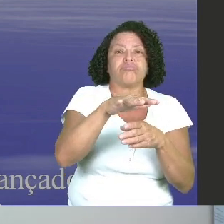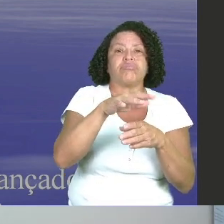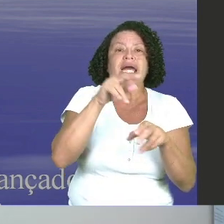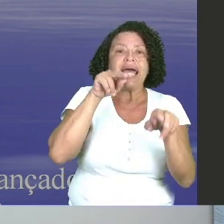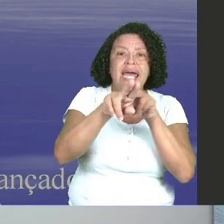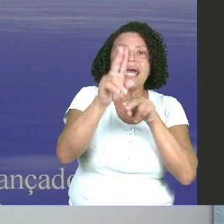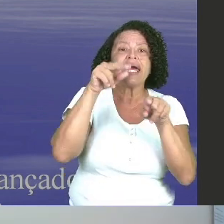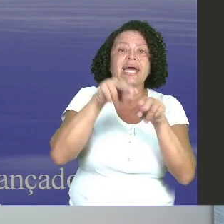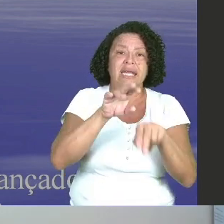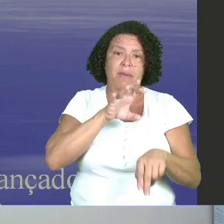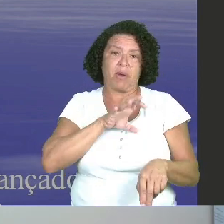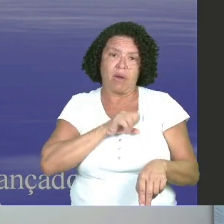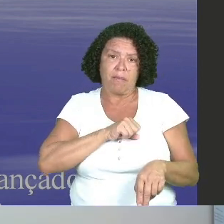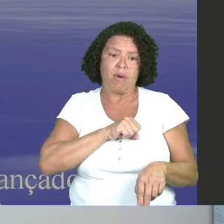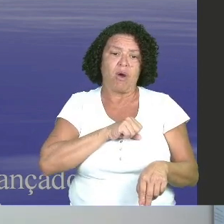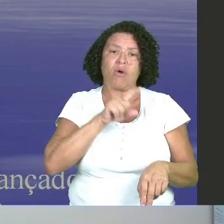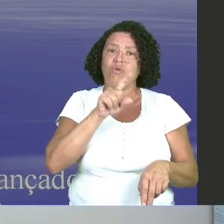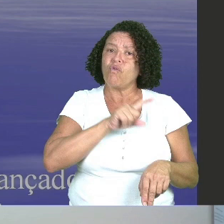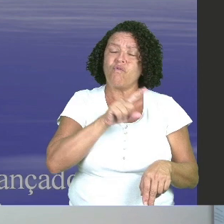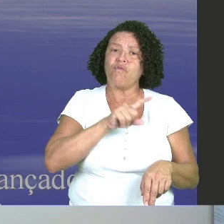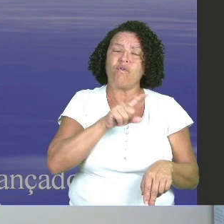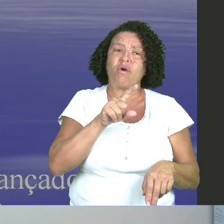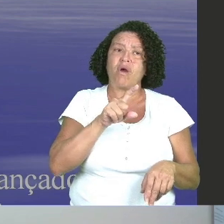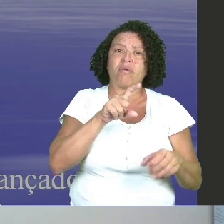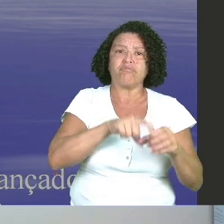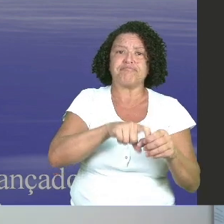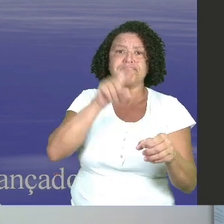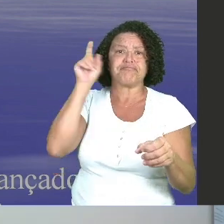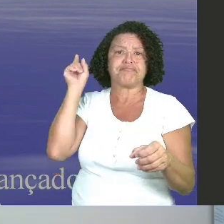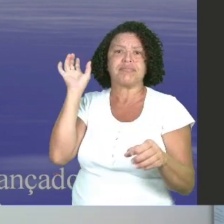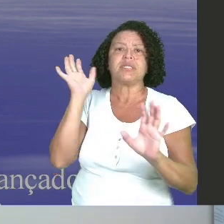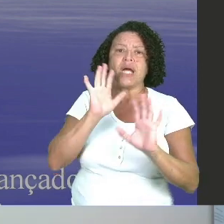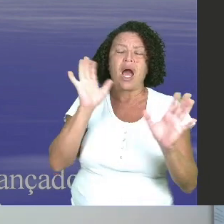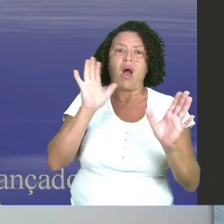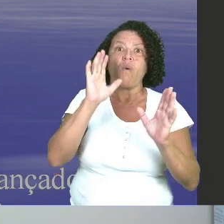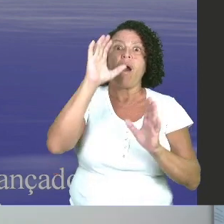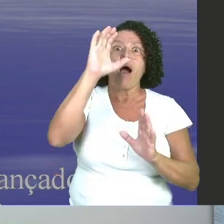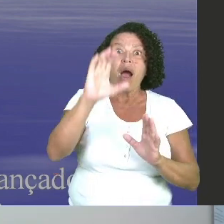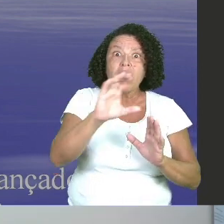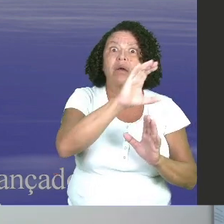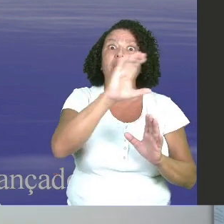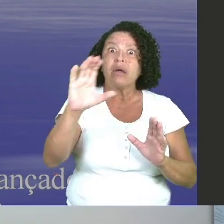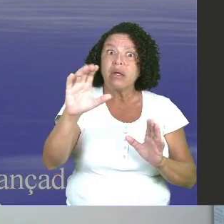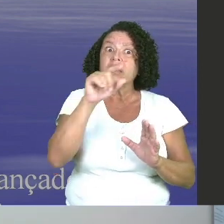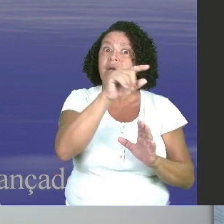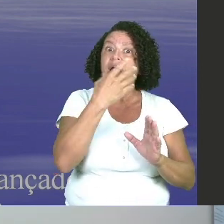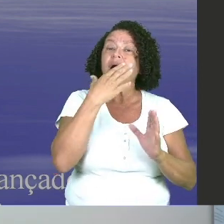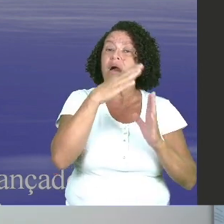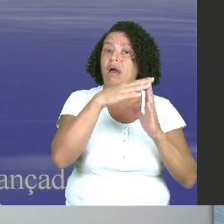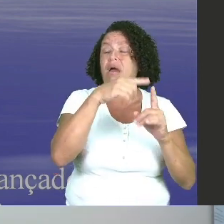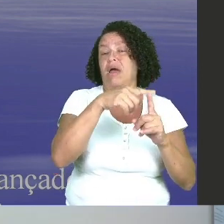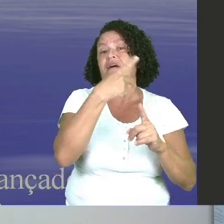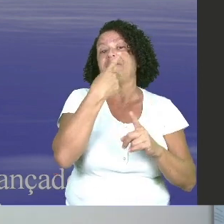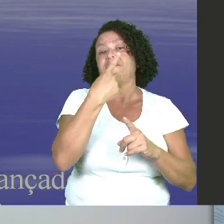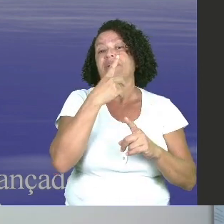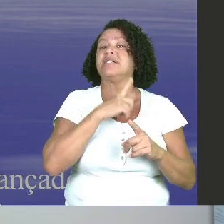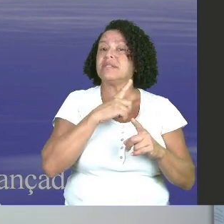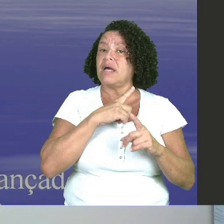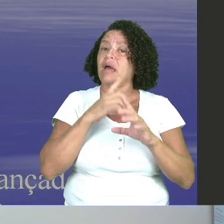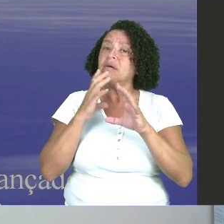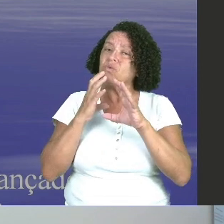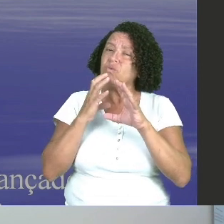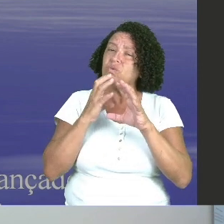amor não fora excluído. Então você vê, na própria Igreja Católica existe toda uma